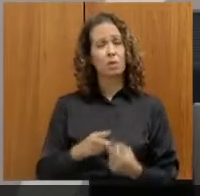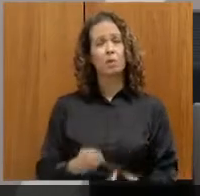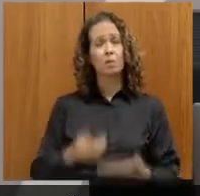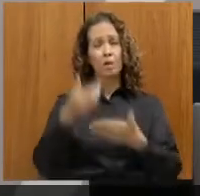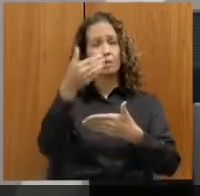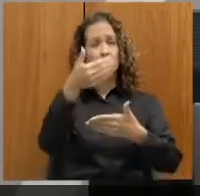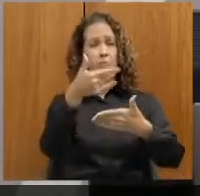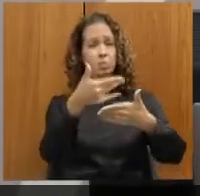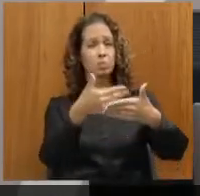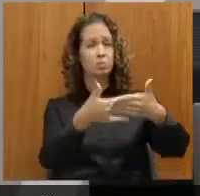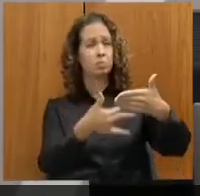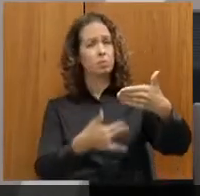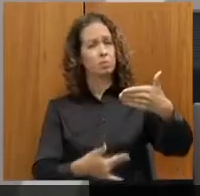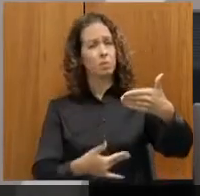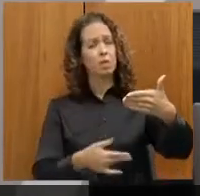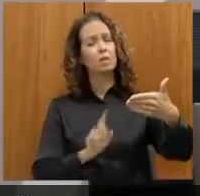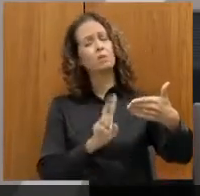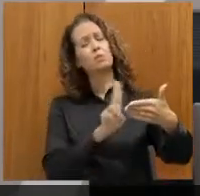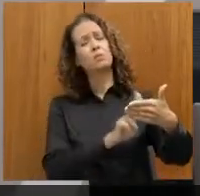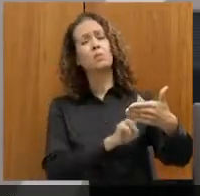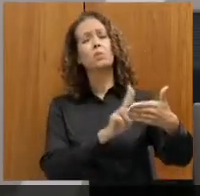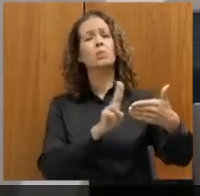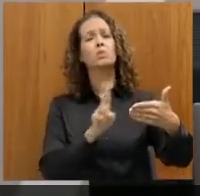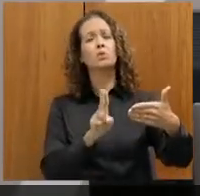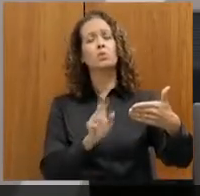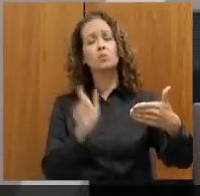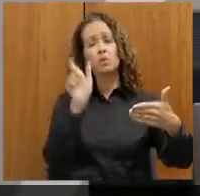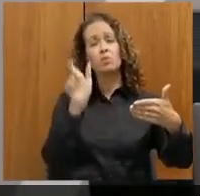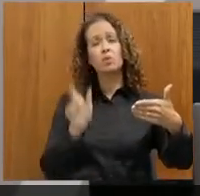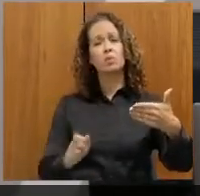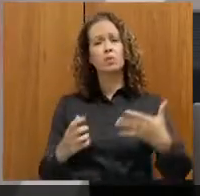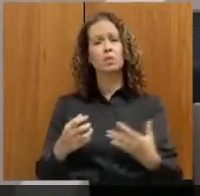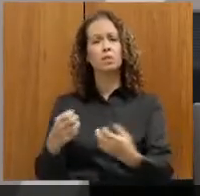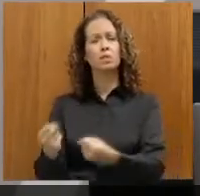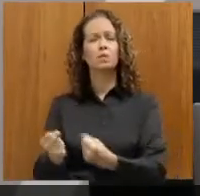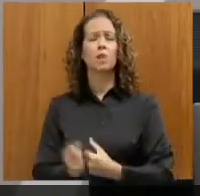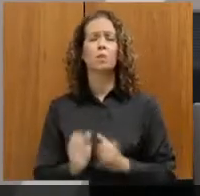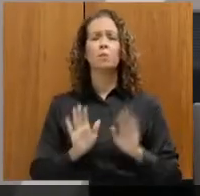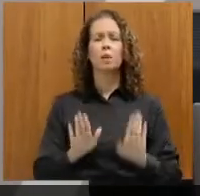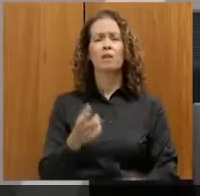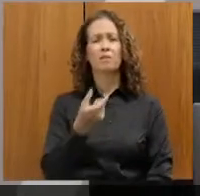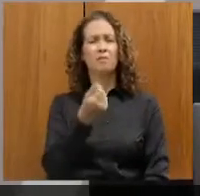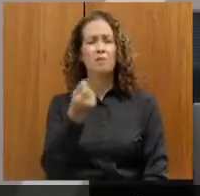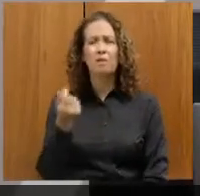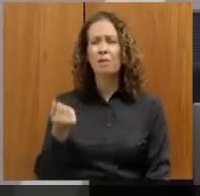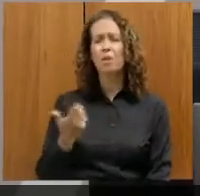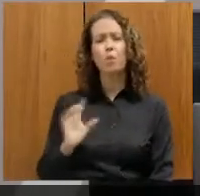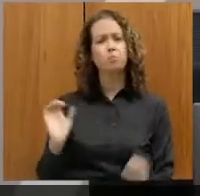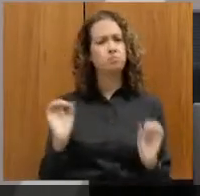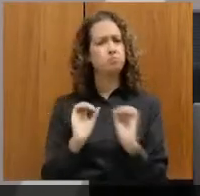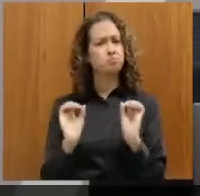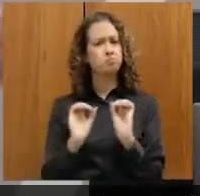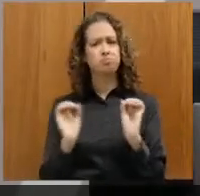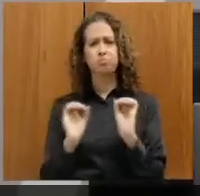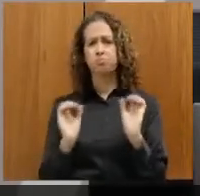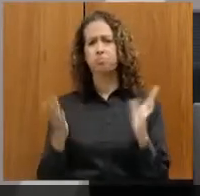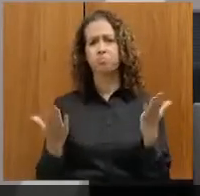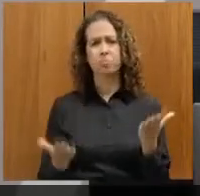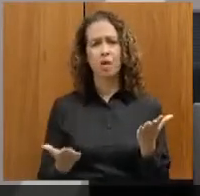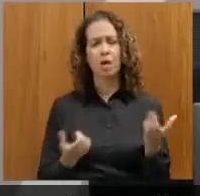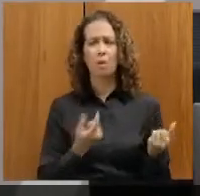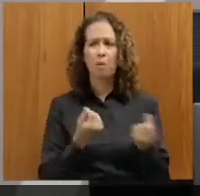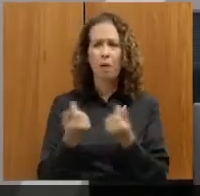com o nome da do beneficiado não vem nem valor de enquanto com a relação